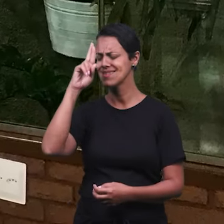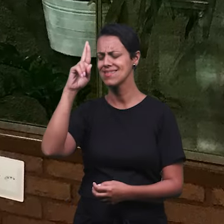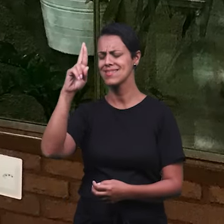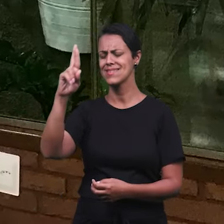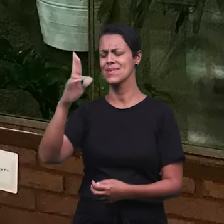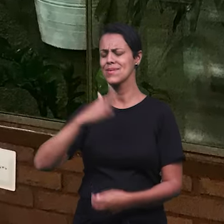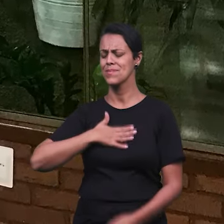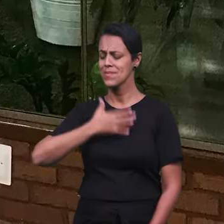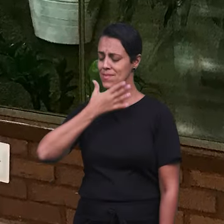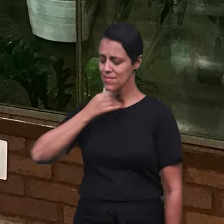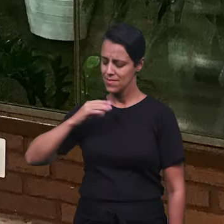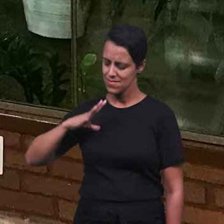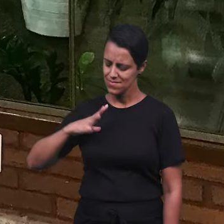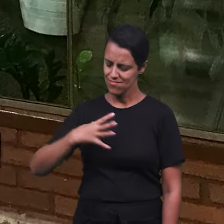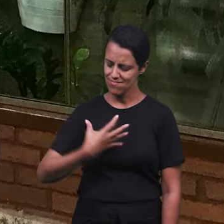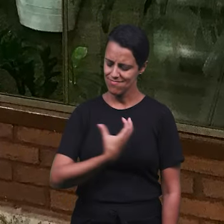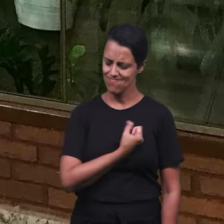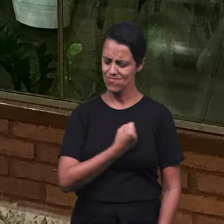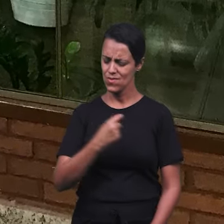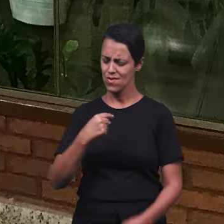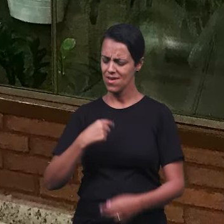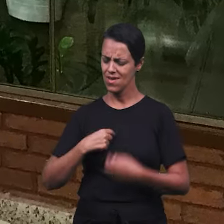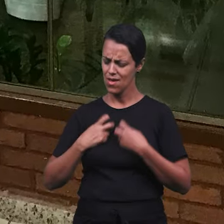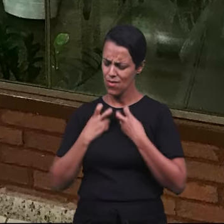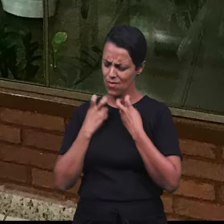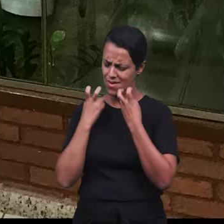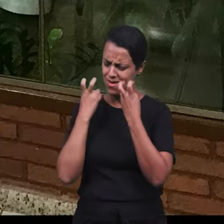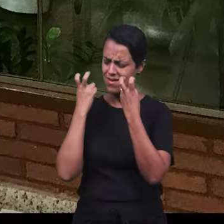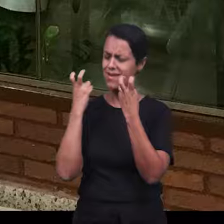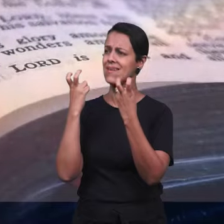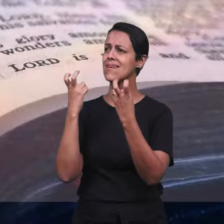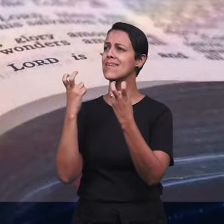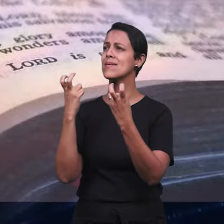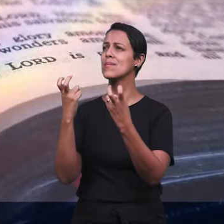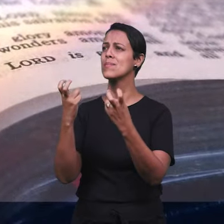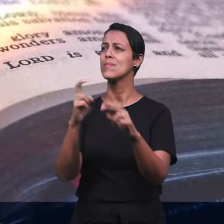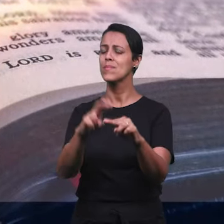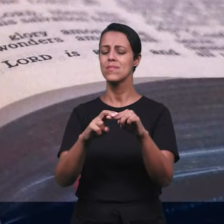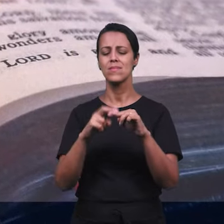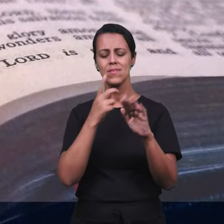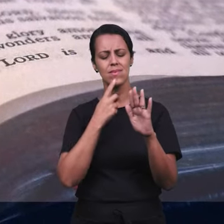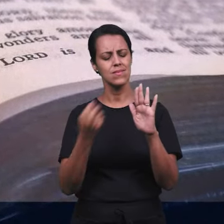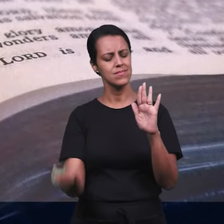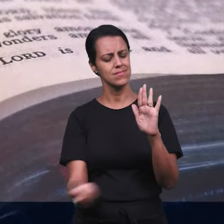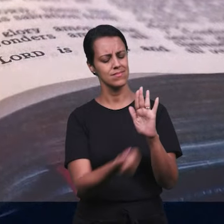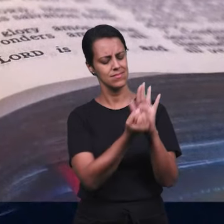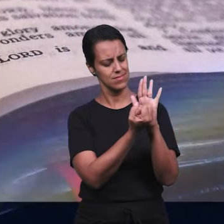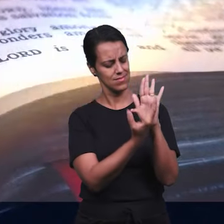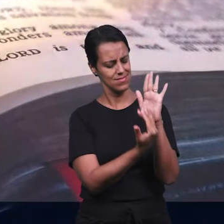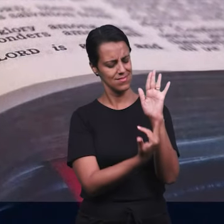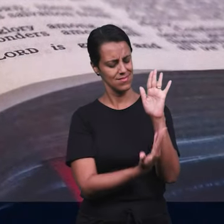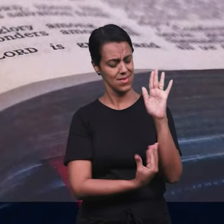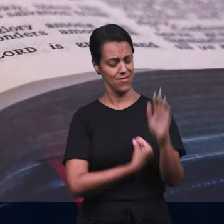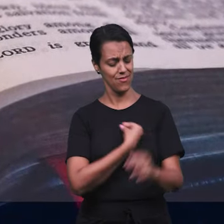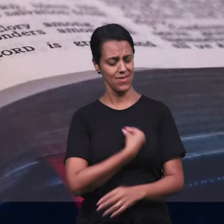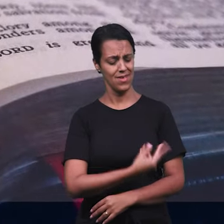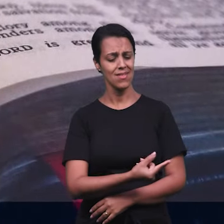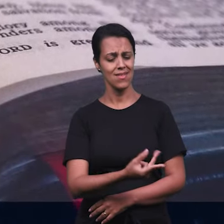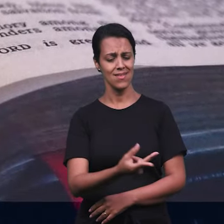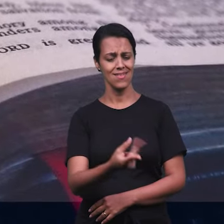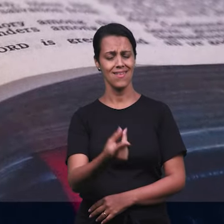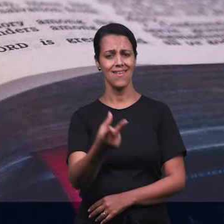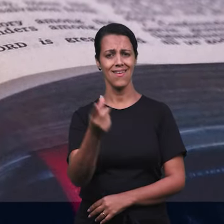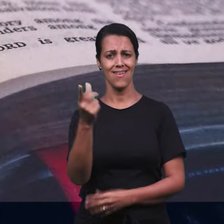Ti meu salvador pelo teu sangue que